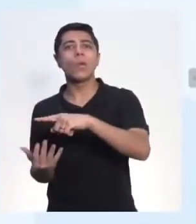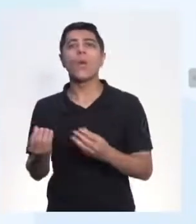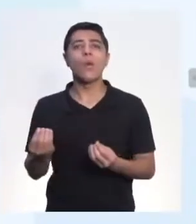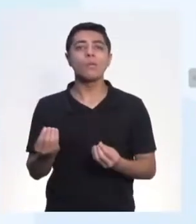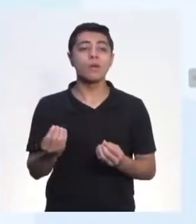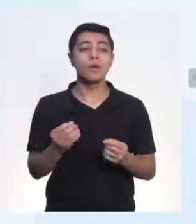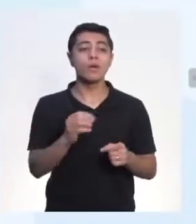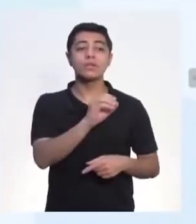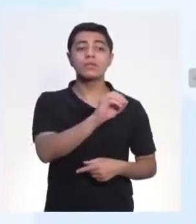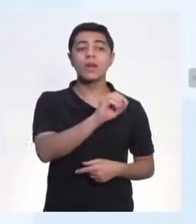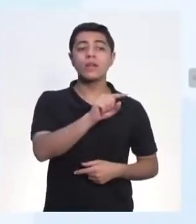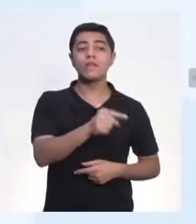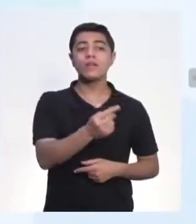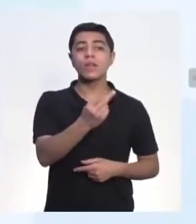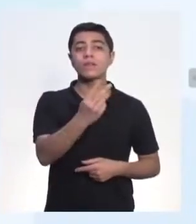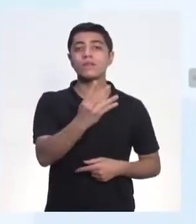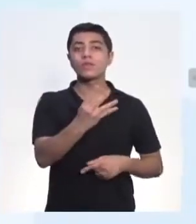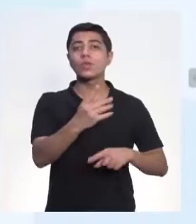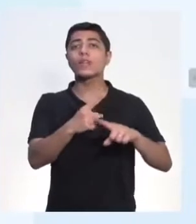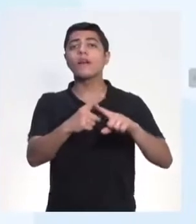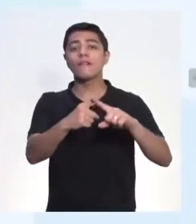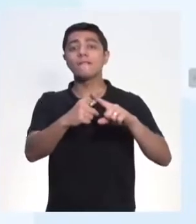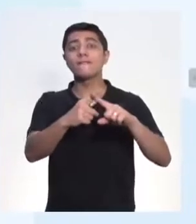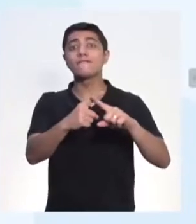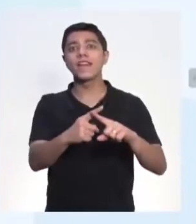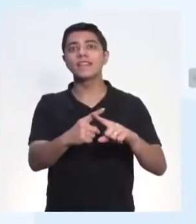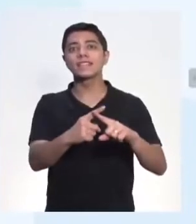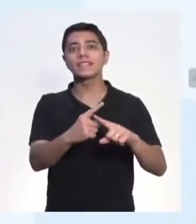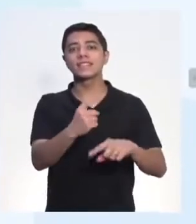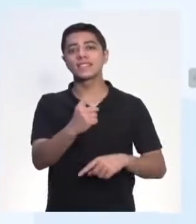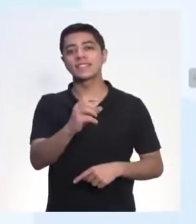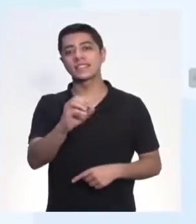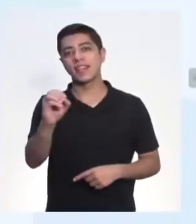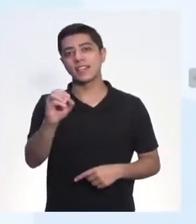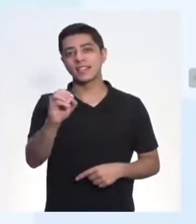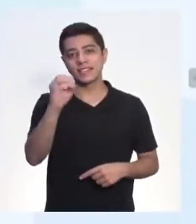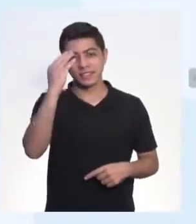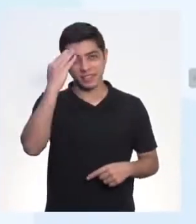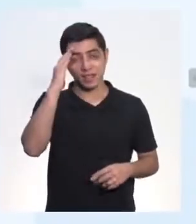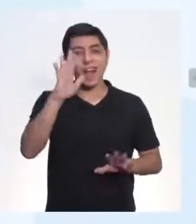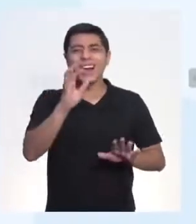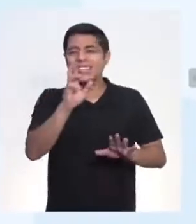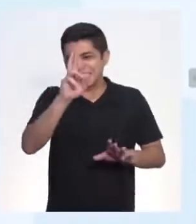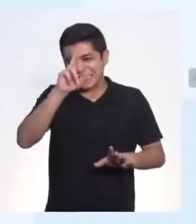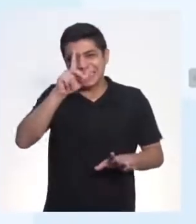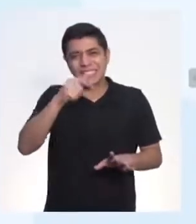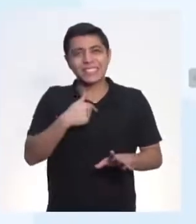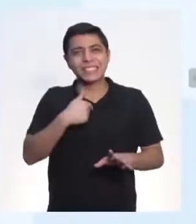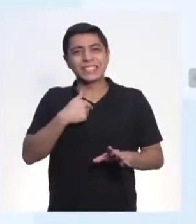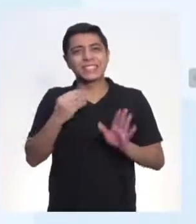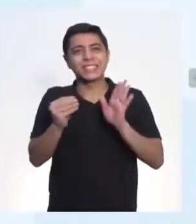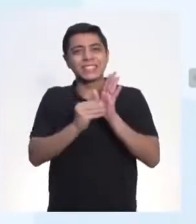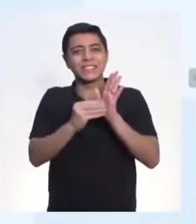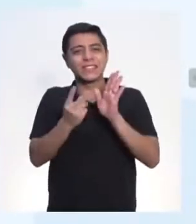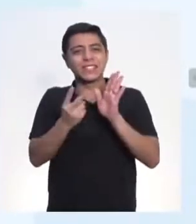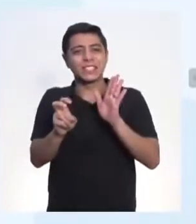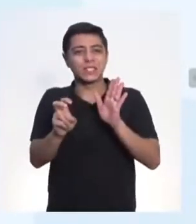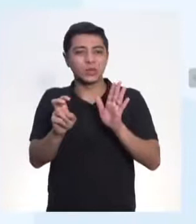correto? Eu tenho, então, meus 20... Oh, por que eu estou no 25? Eu estou no 25 ao de baixo.